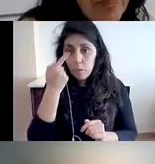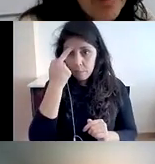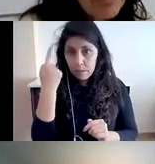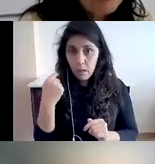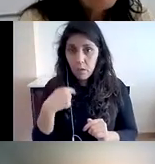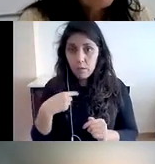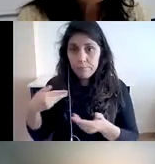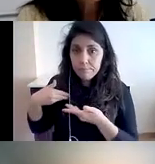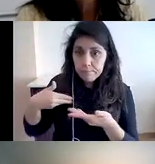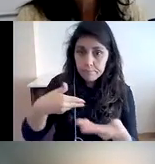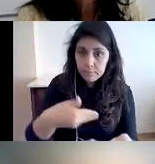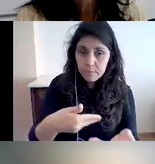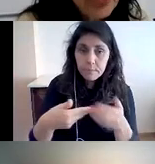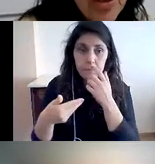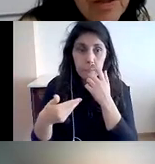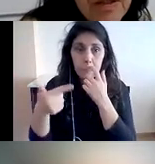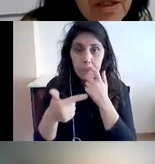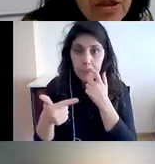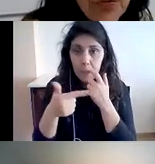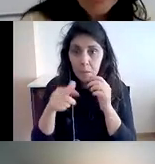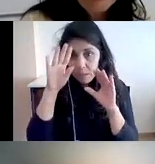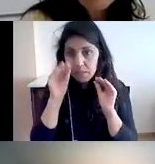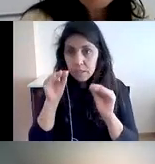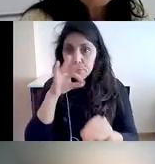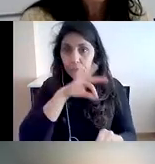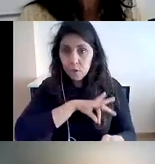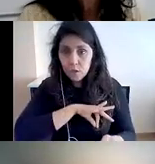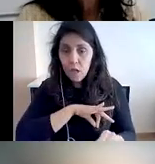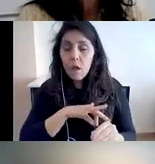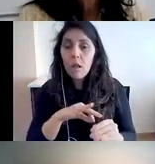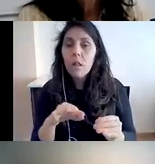convidada por uma turma do ensino profissional